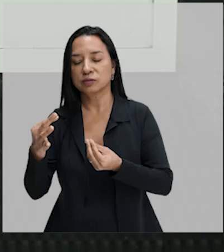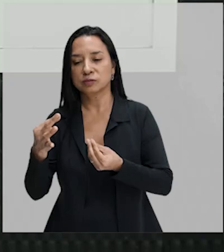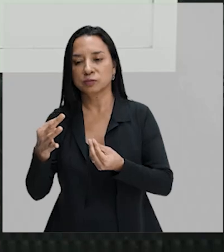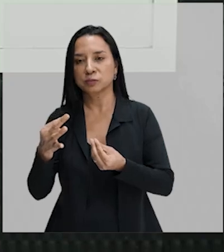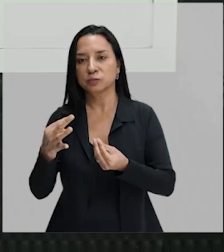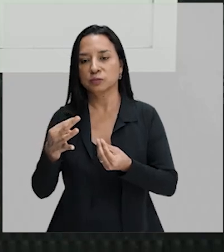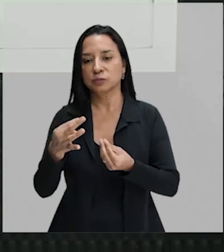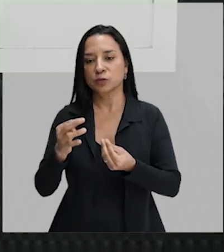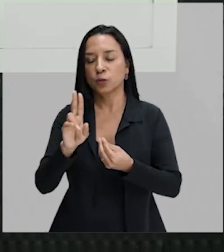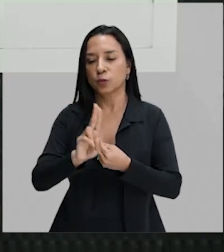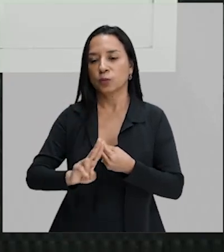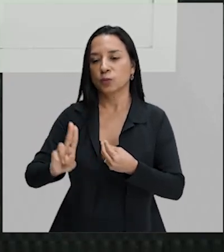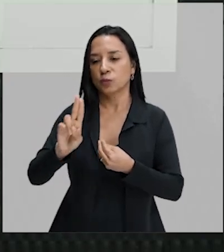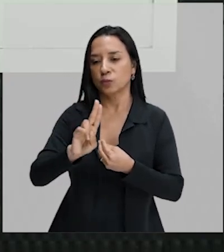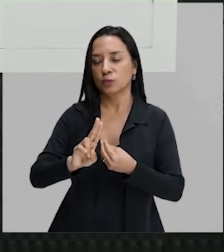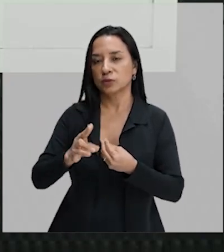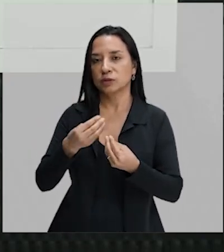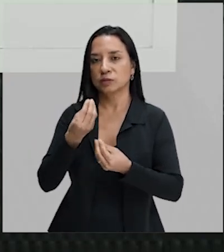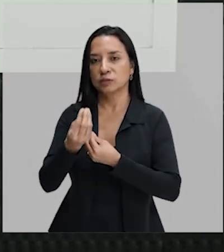utilizar como